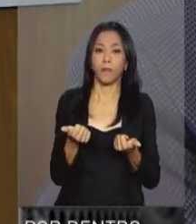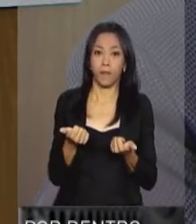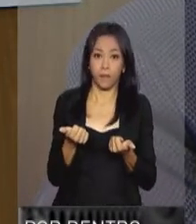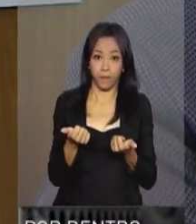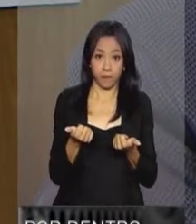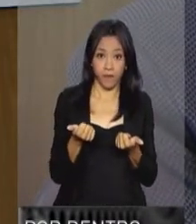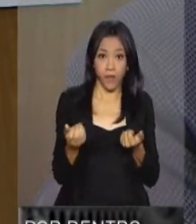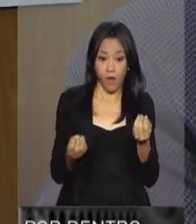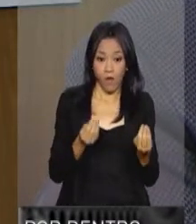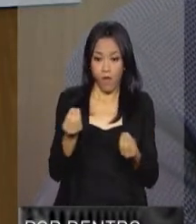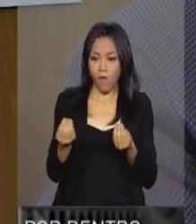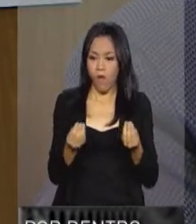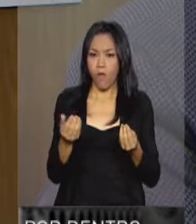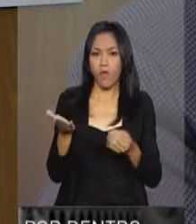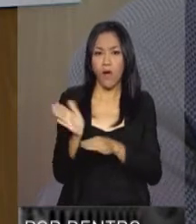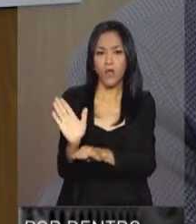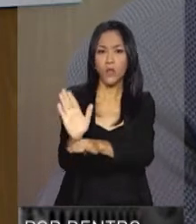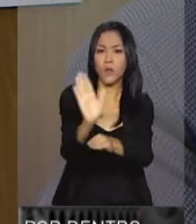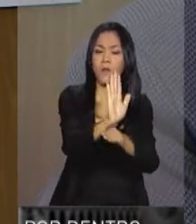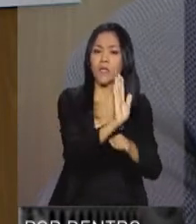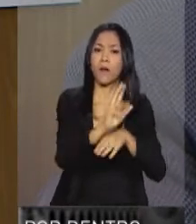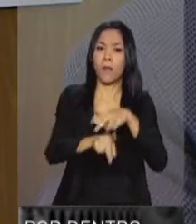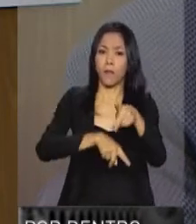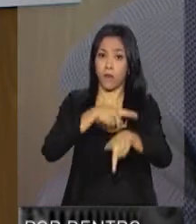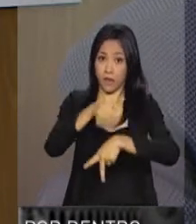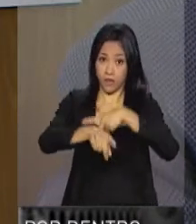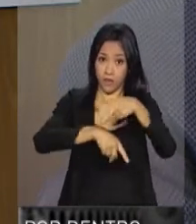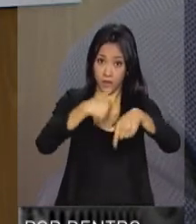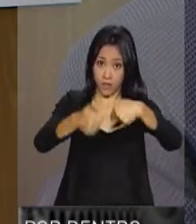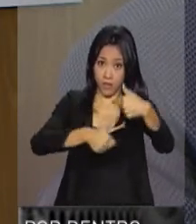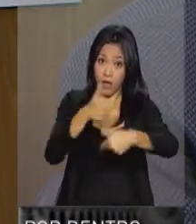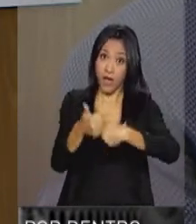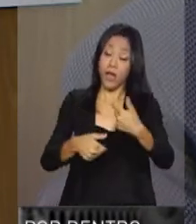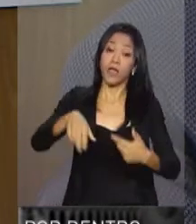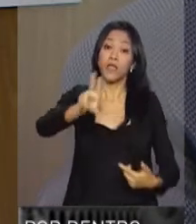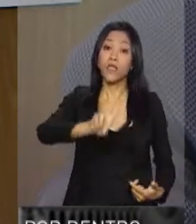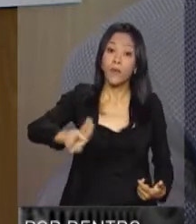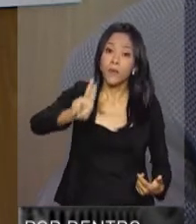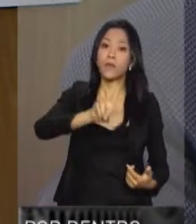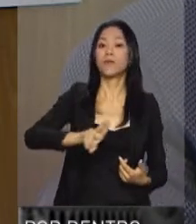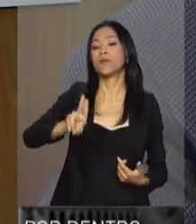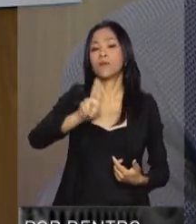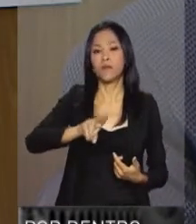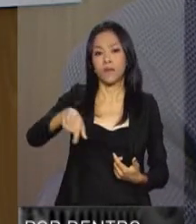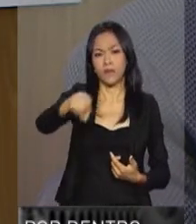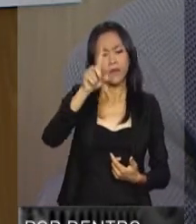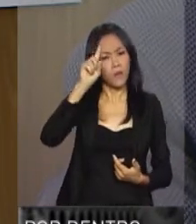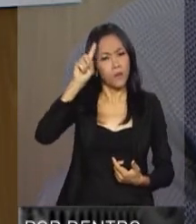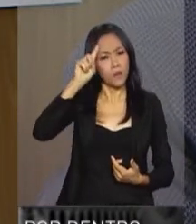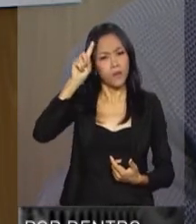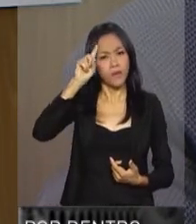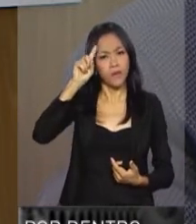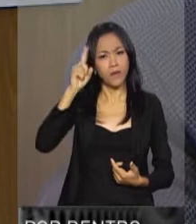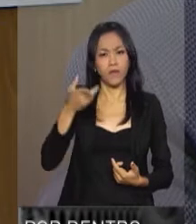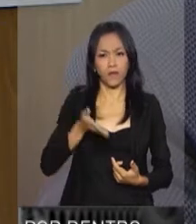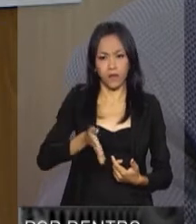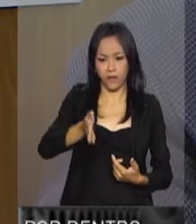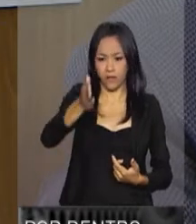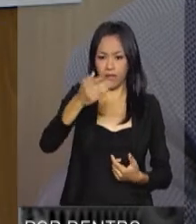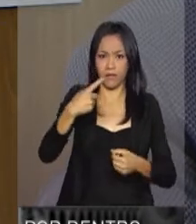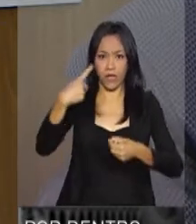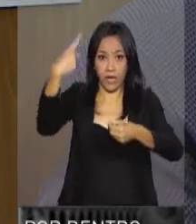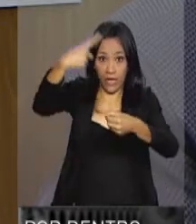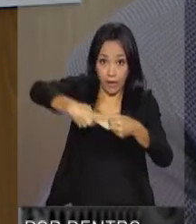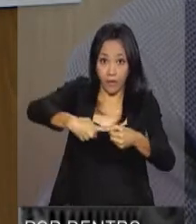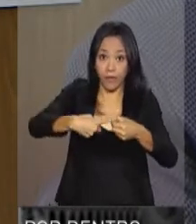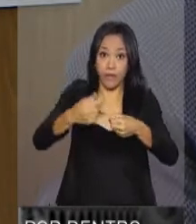condição de transporte da população trabalhadora é que utiliza o meio público de transporte todos os dias na capital de goiás goiânia é